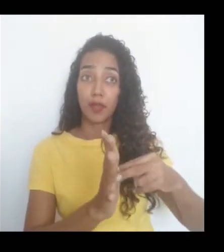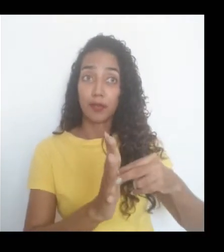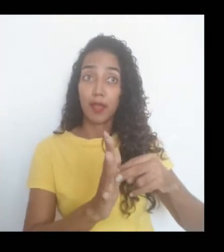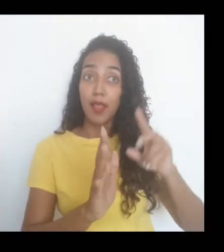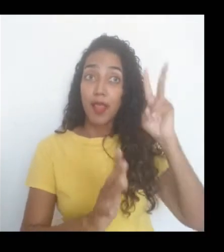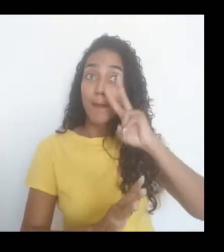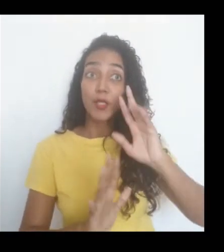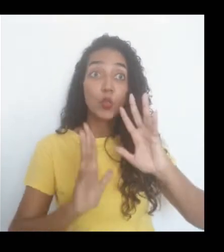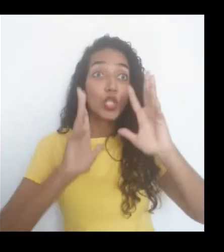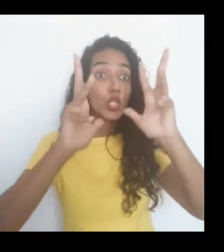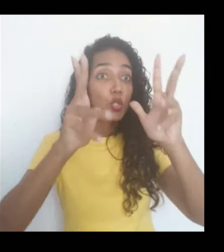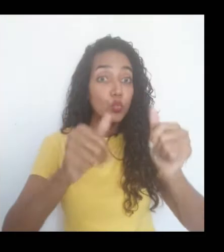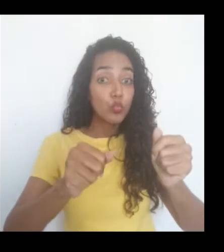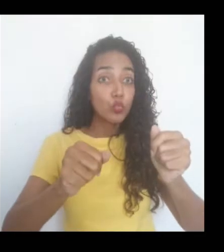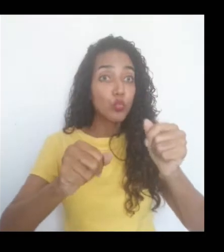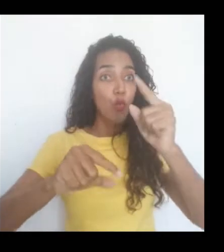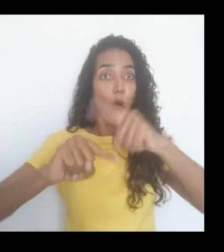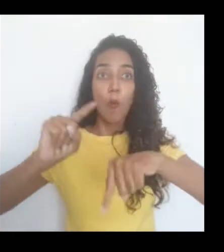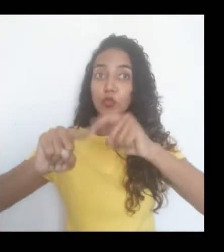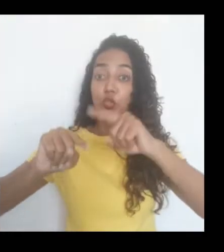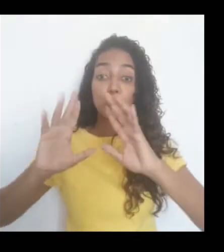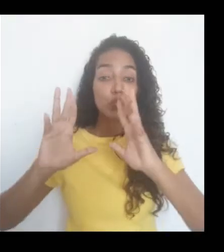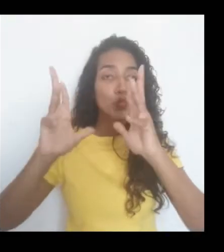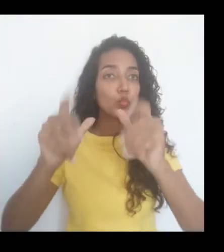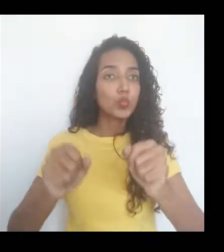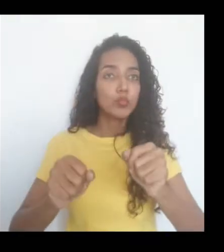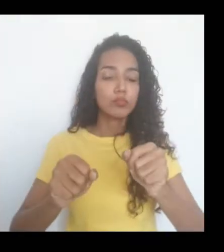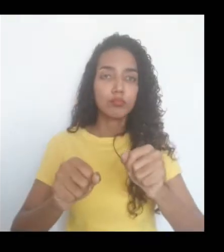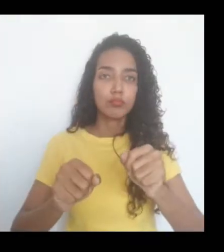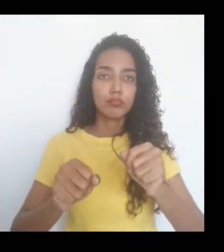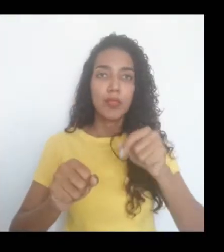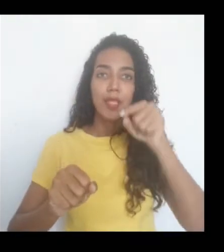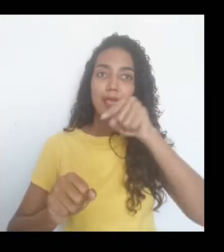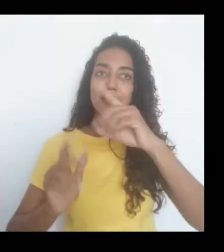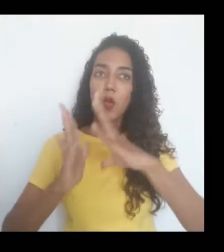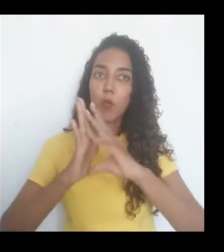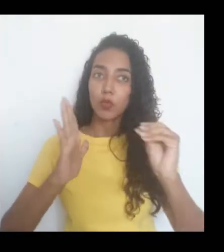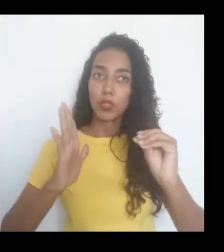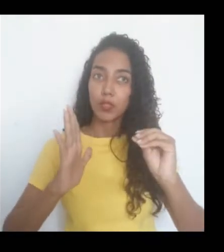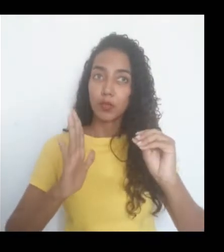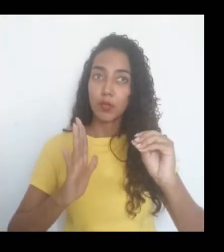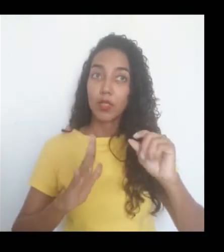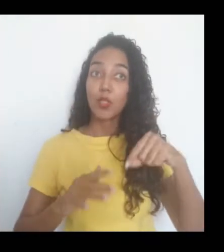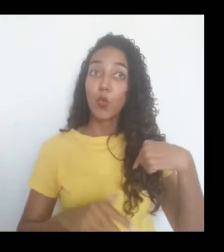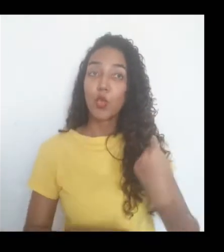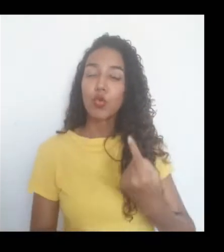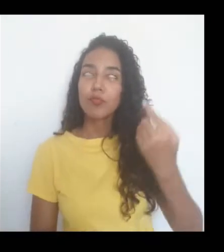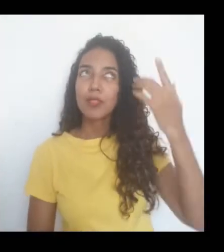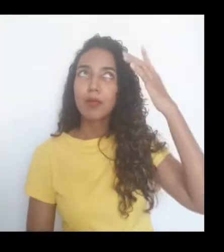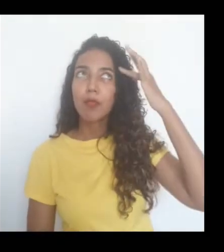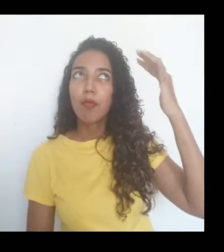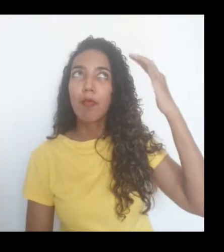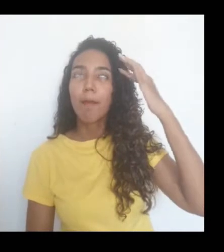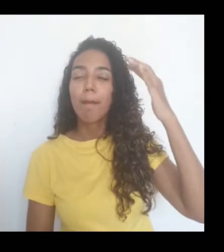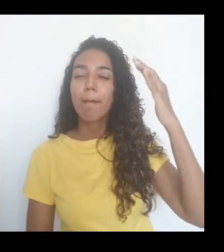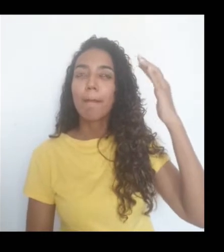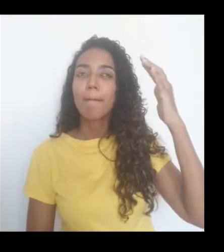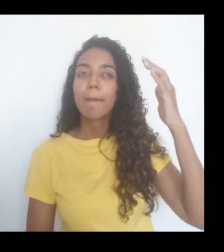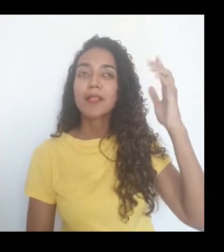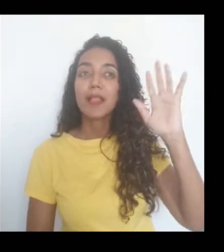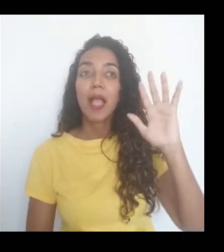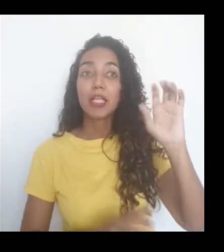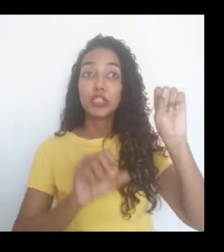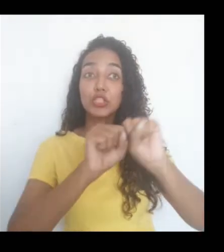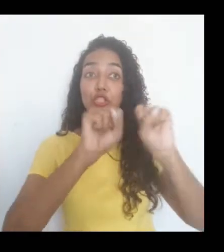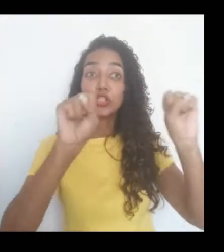é o nosso paradigma, o nosso modelo mental de abstração é pensar em sistemas utilizando o conceito de